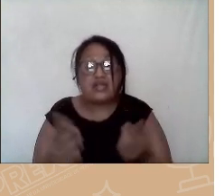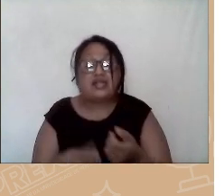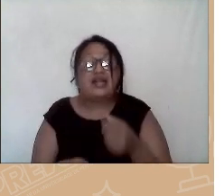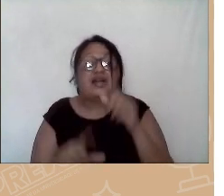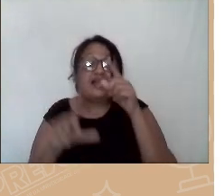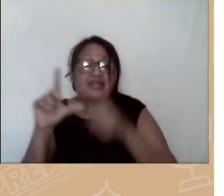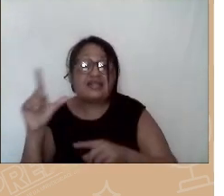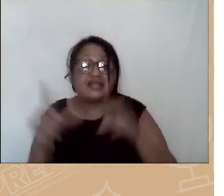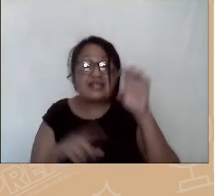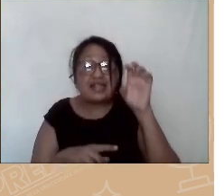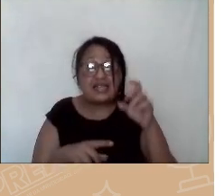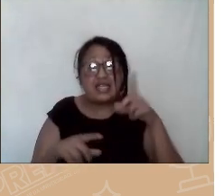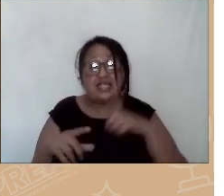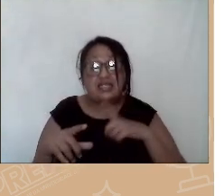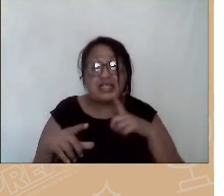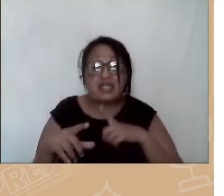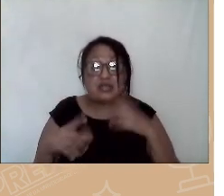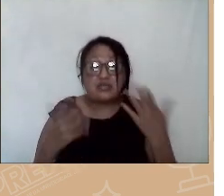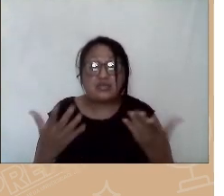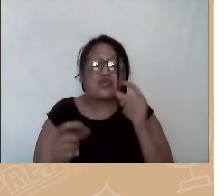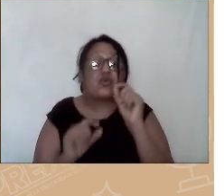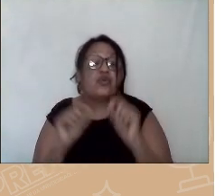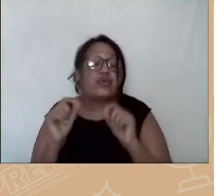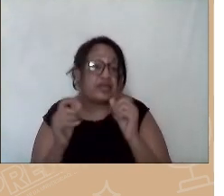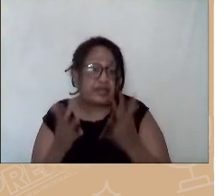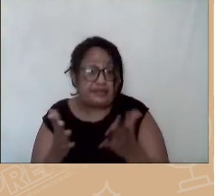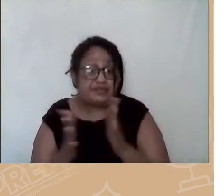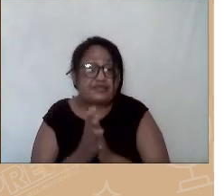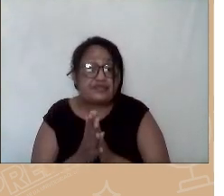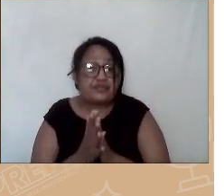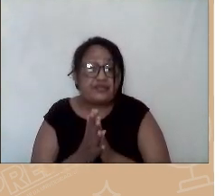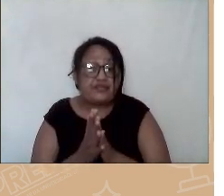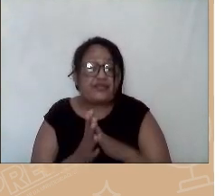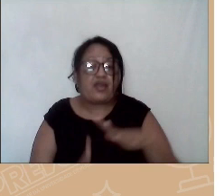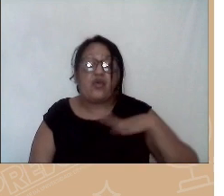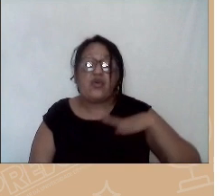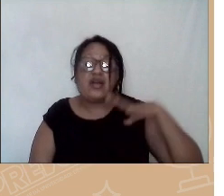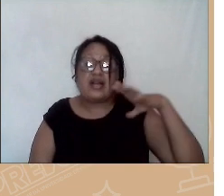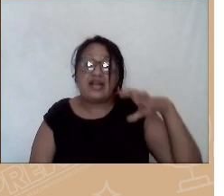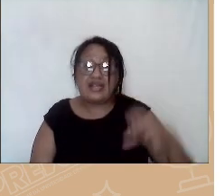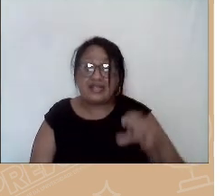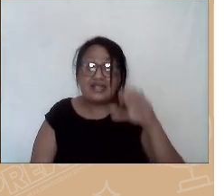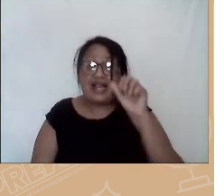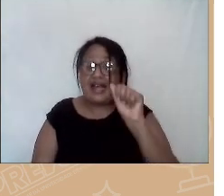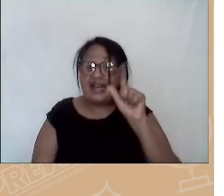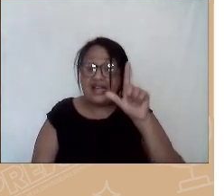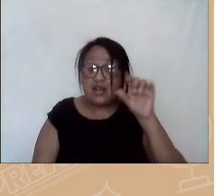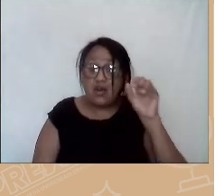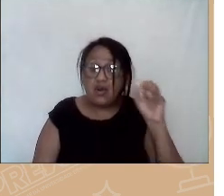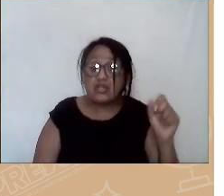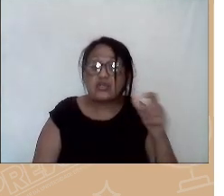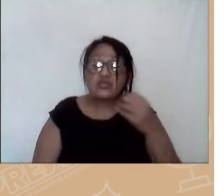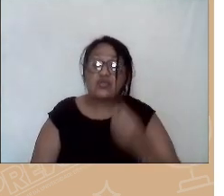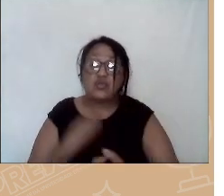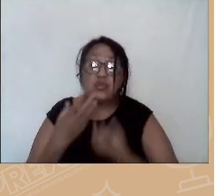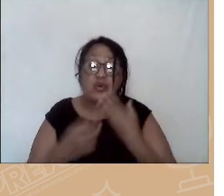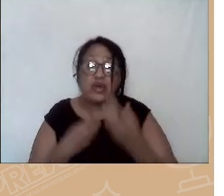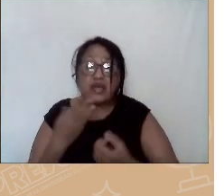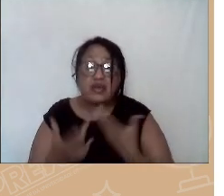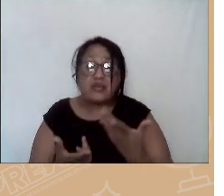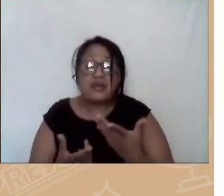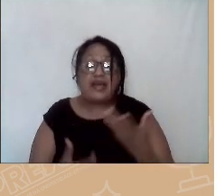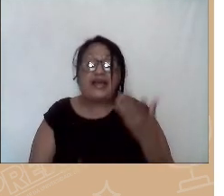nós temos o seguinte enunciado o caráter alegórico do poema é testado por elementos mitológicos